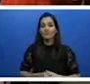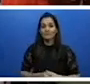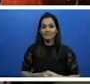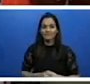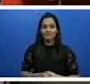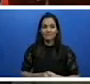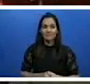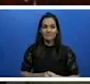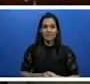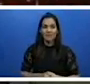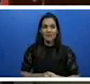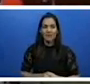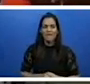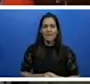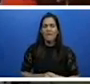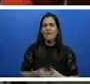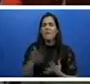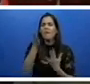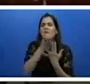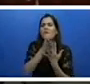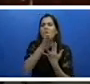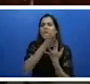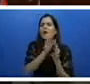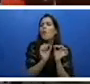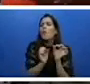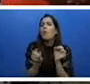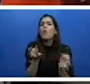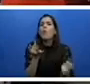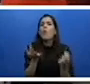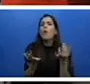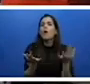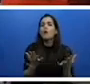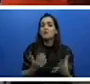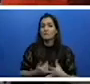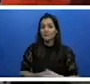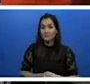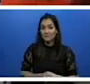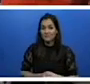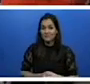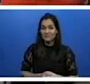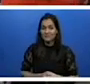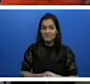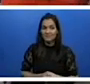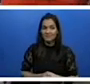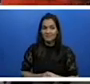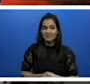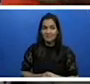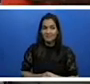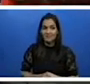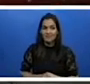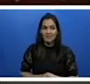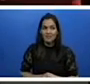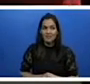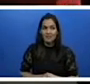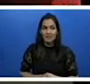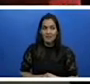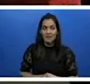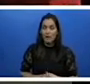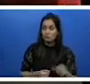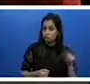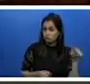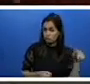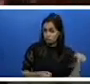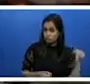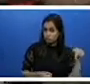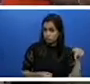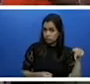décimos. O que vai estar aqui entre o 10 e o 10,5? E depois? Aqui eu tenho o começo